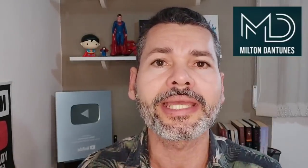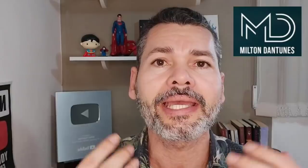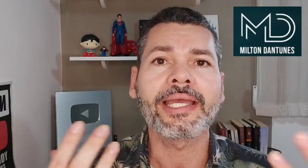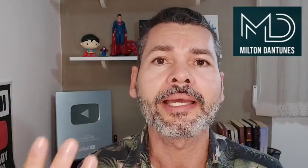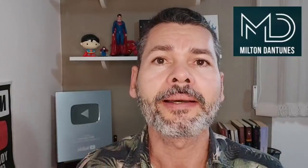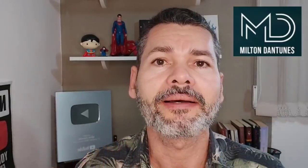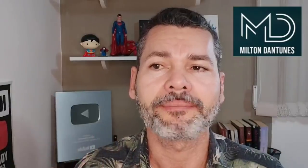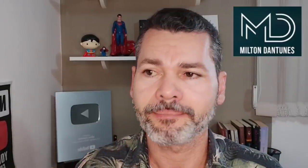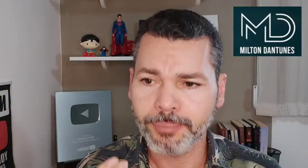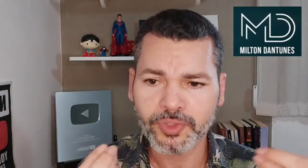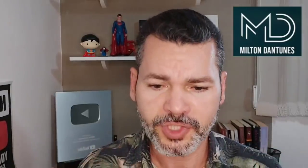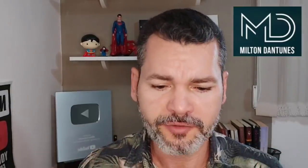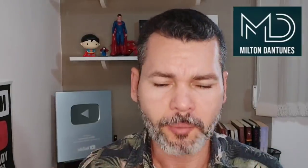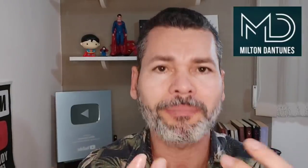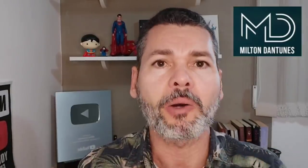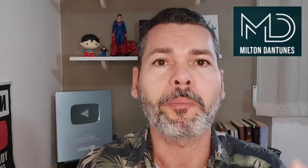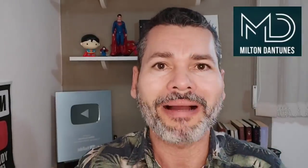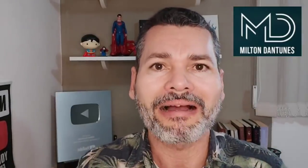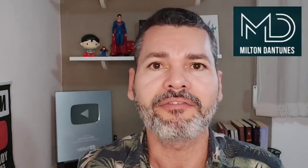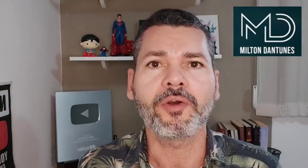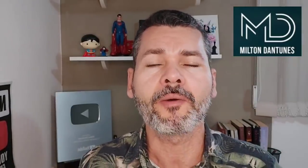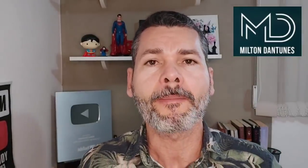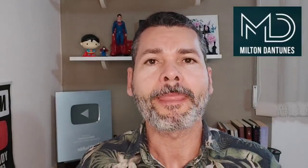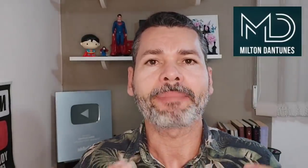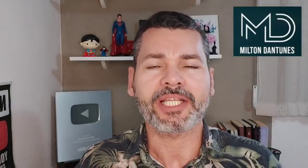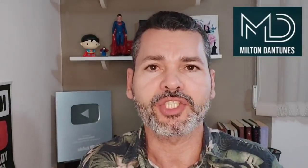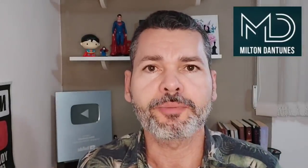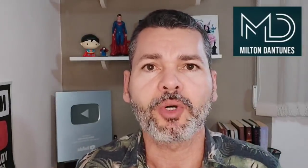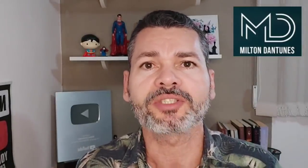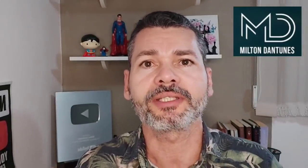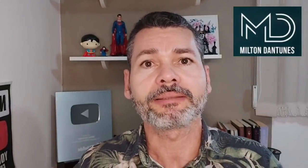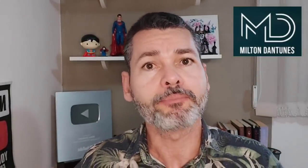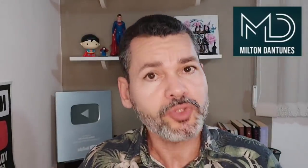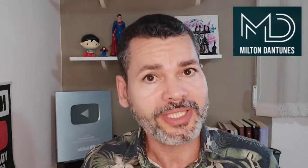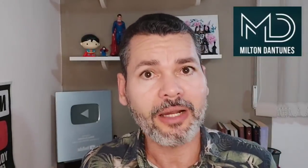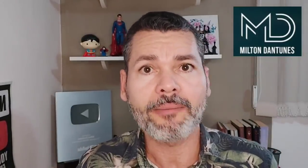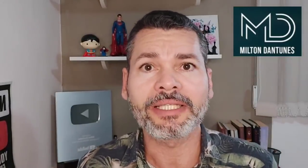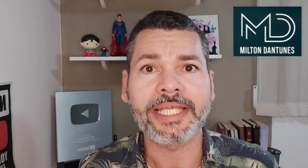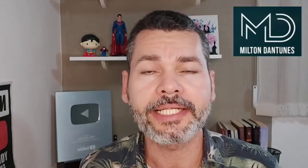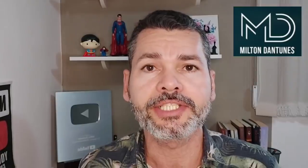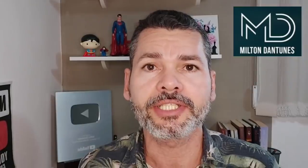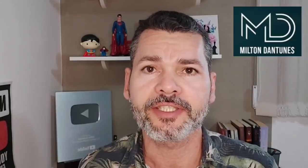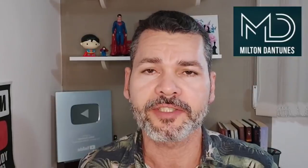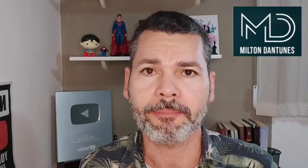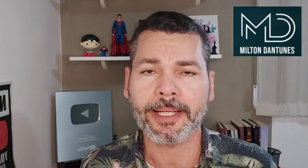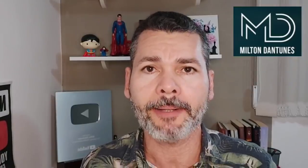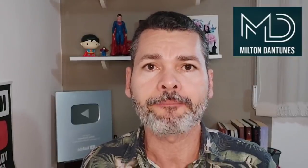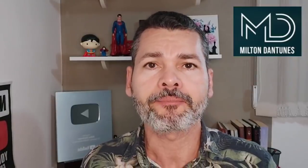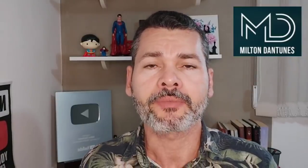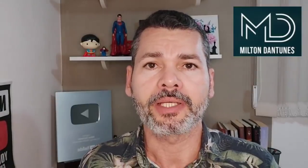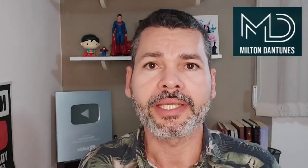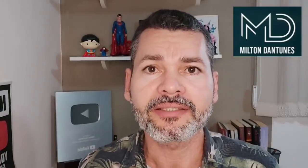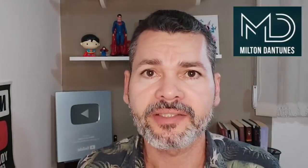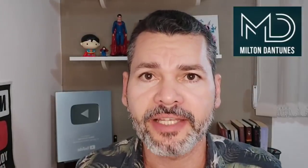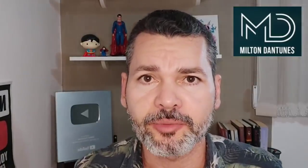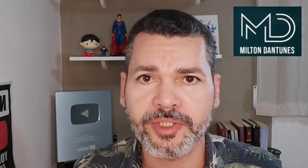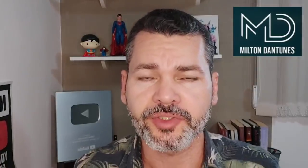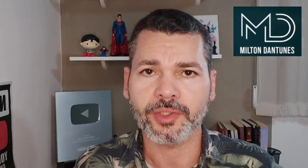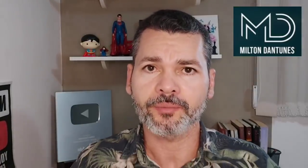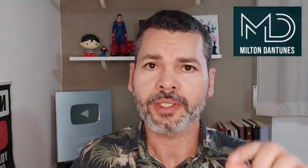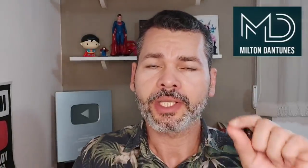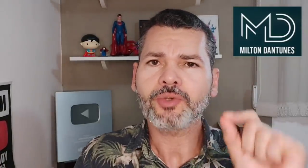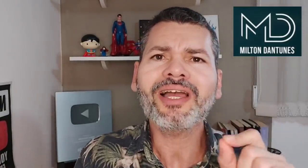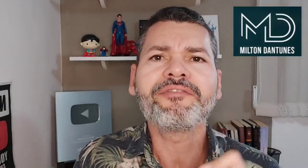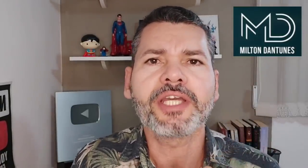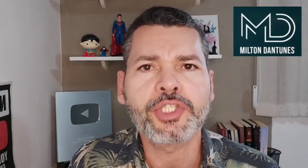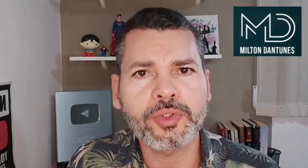aquilo que é possível, palpável, para que a gente possa buscar uma maneira de antecipar esse